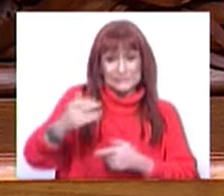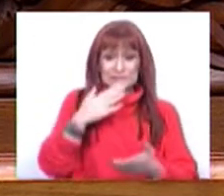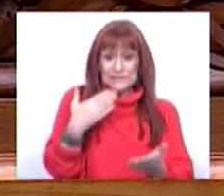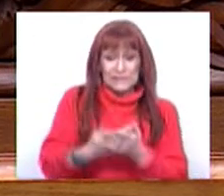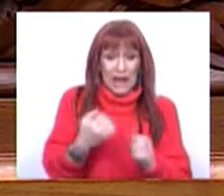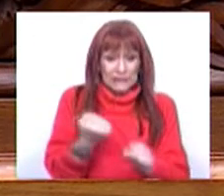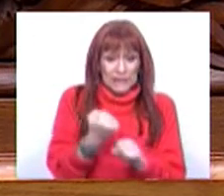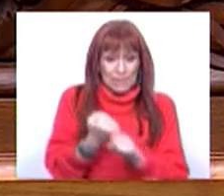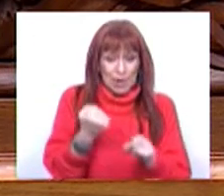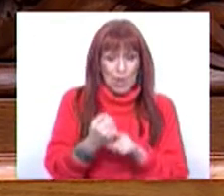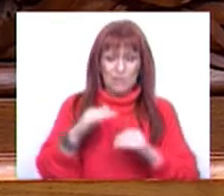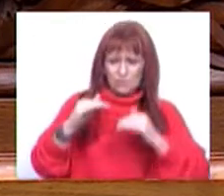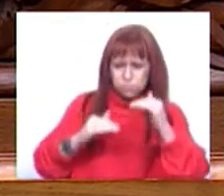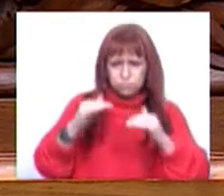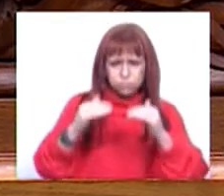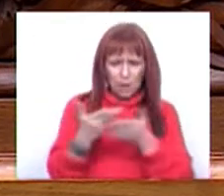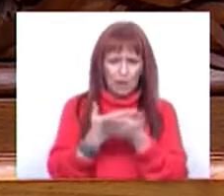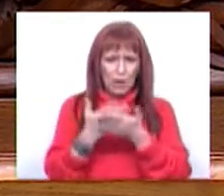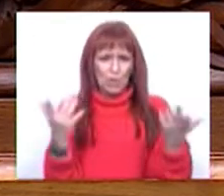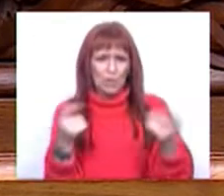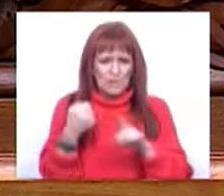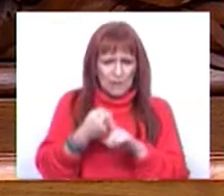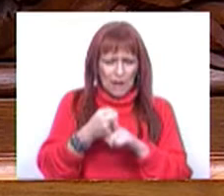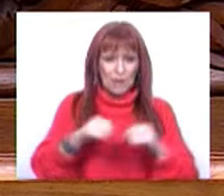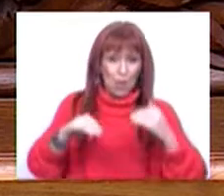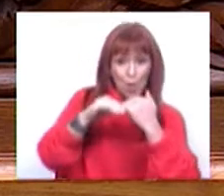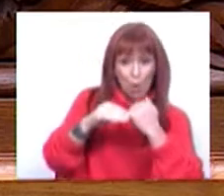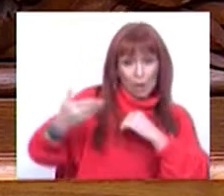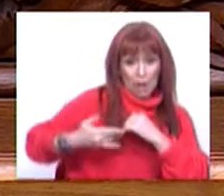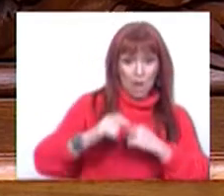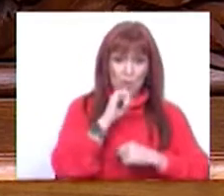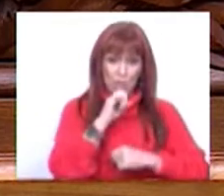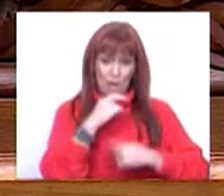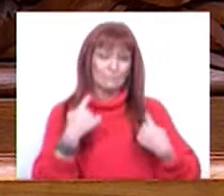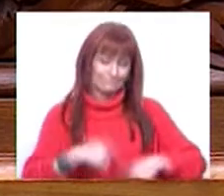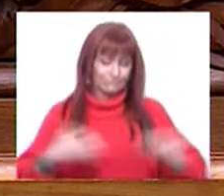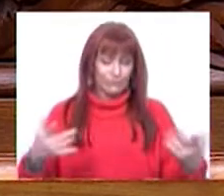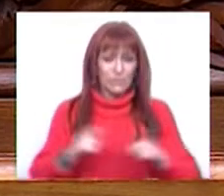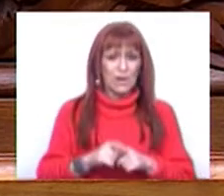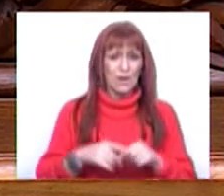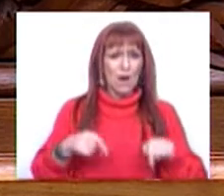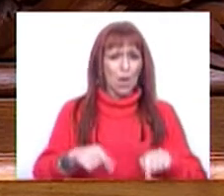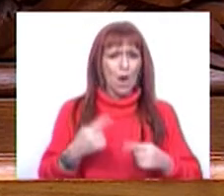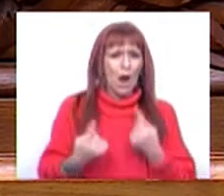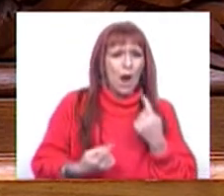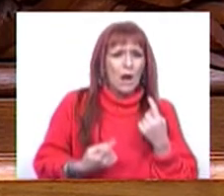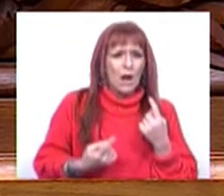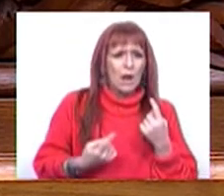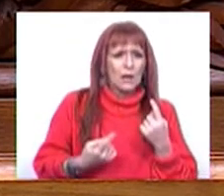do emprego, a instabilidade económica, o ataque à igualdade de direitos e oportunidades e as